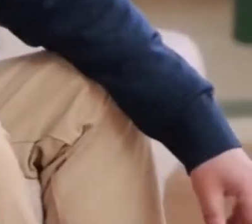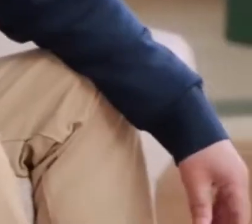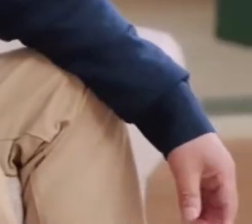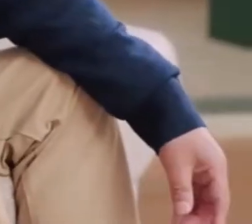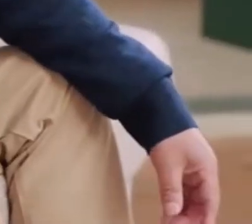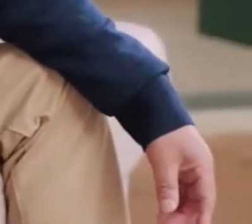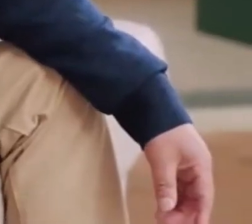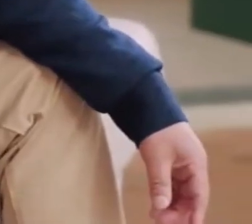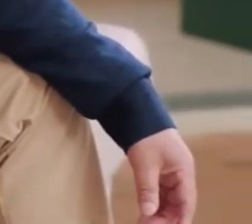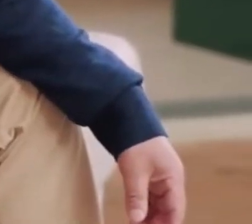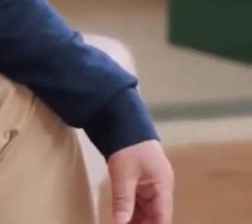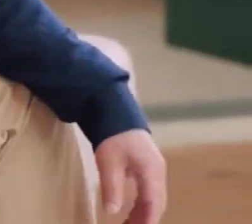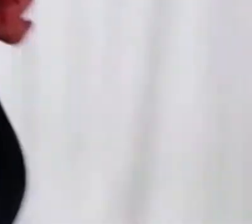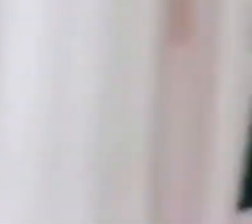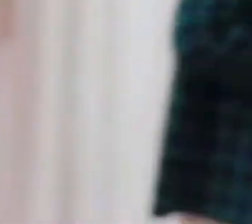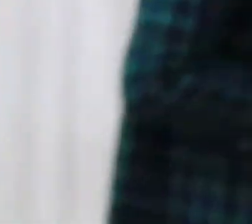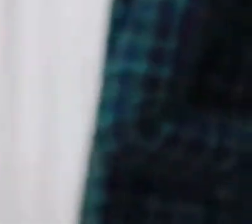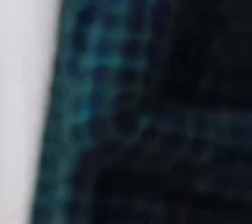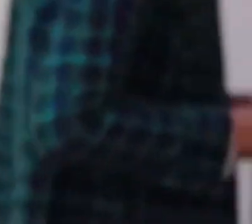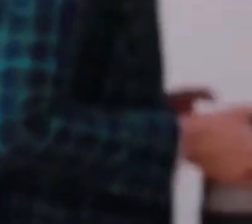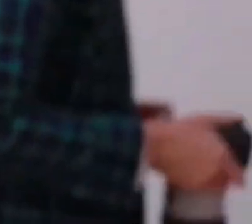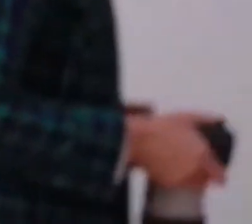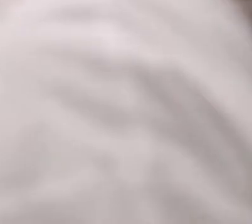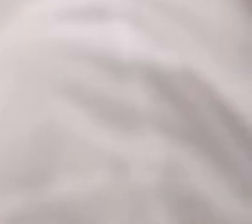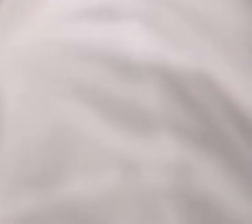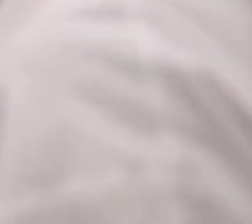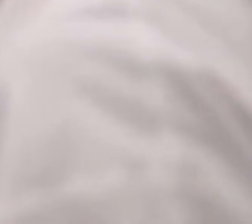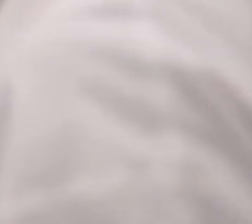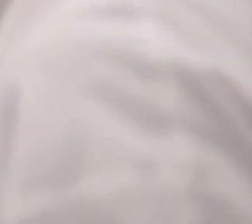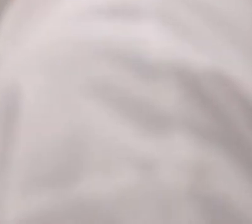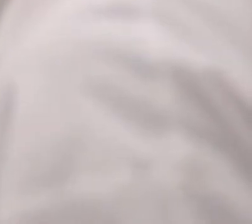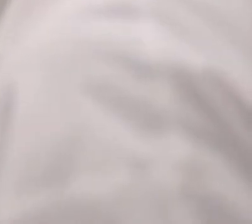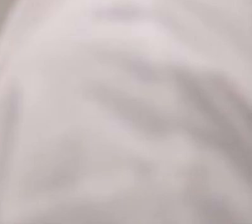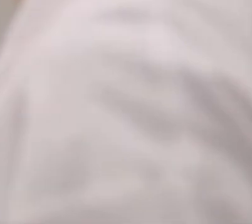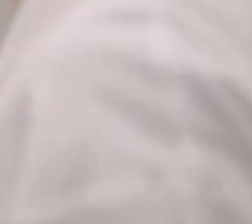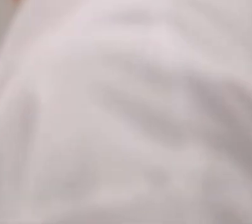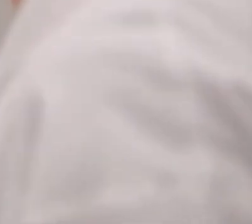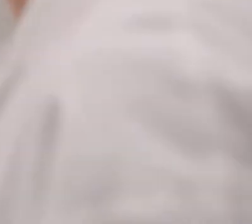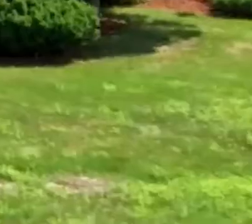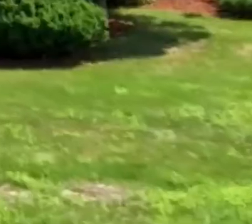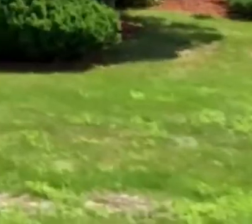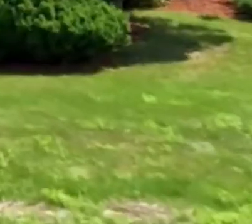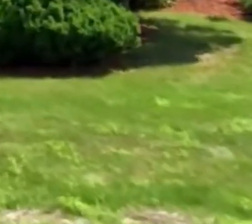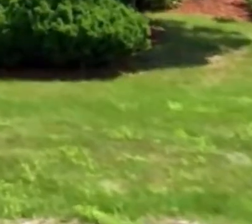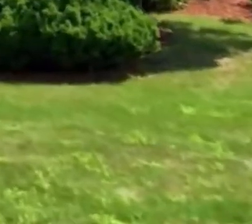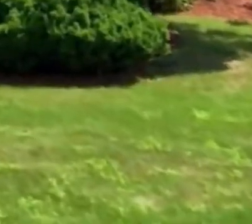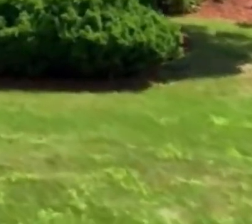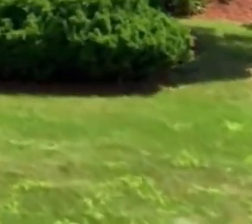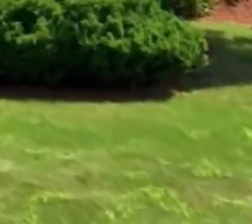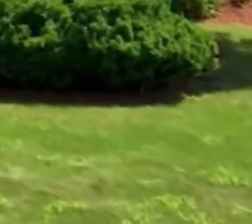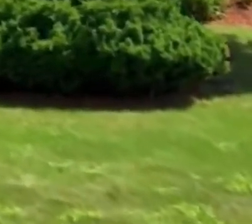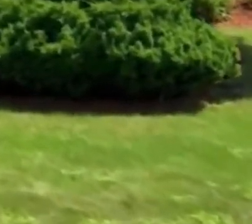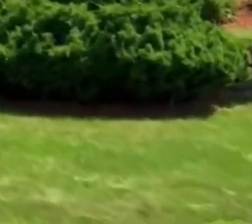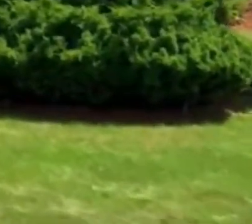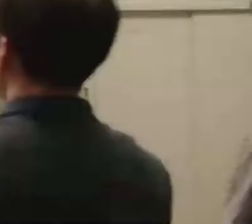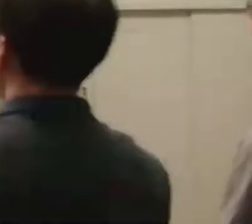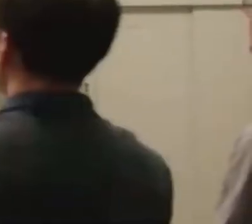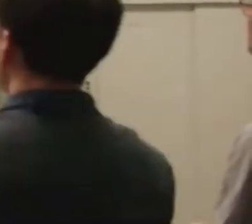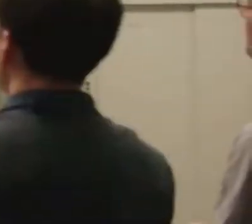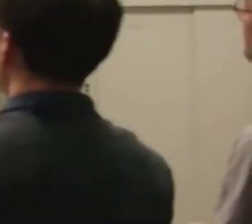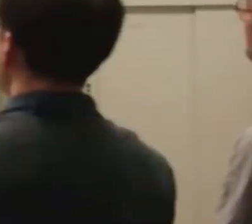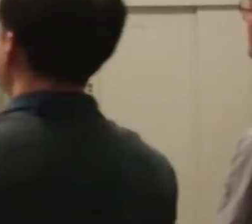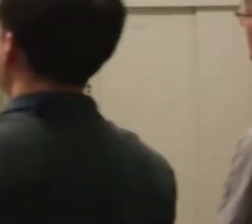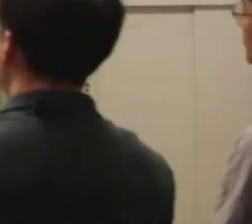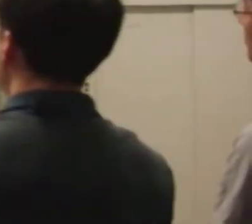Guided by our dedication to patients, our people, and the planet, we